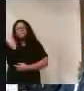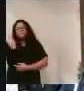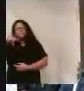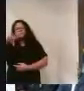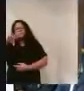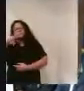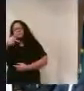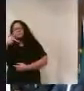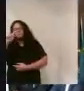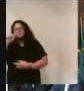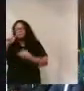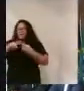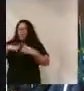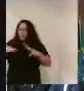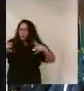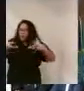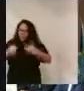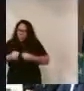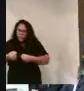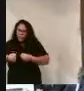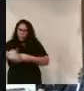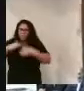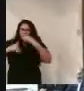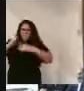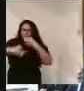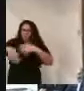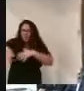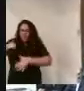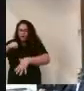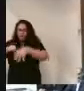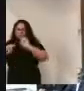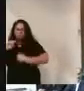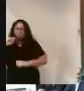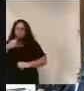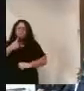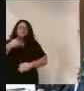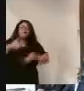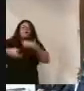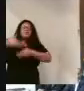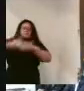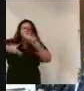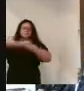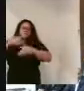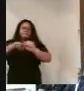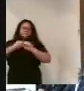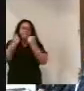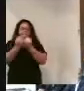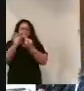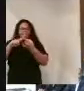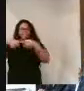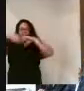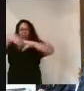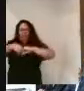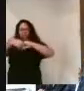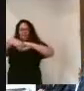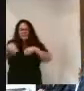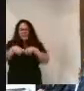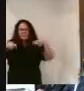estão participando desse belíssimo seminário, riquíssimo seminário. Agradecer também aqui, saudar toda a mesa que está